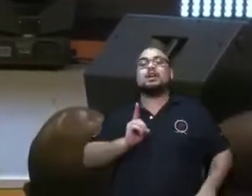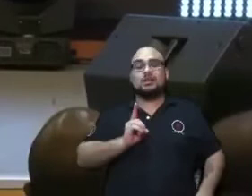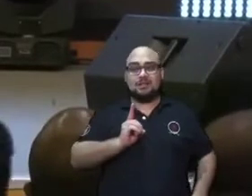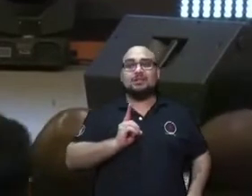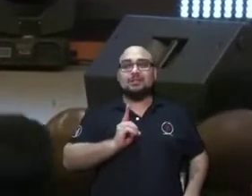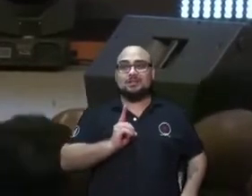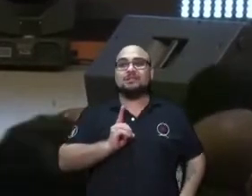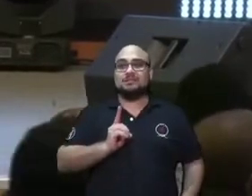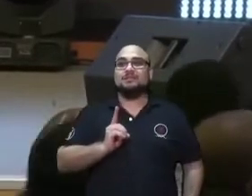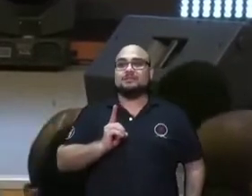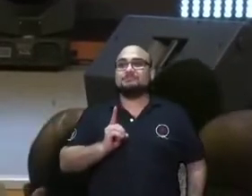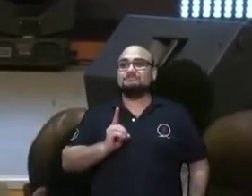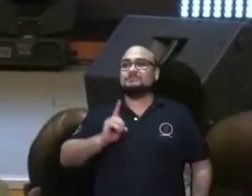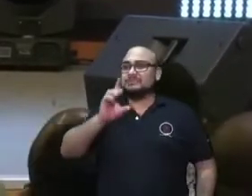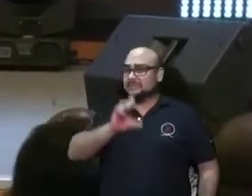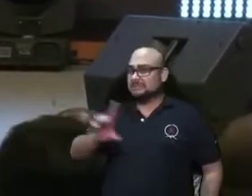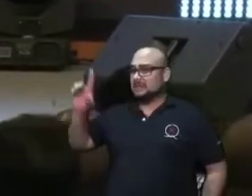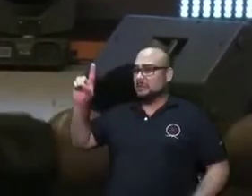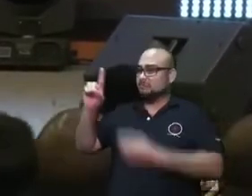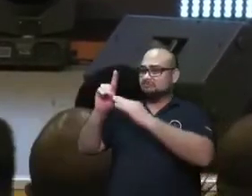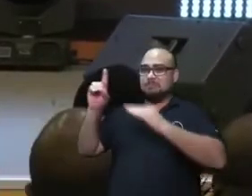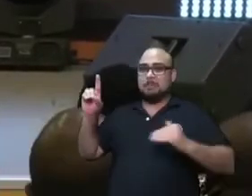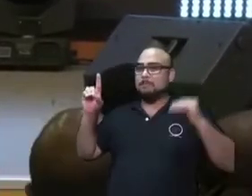Tu és maior do que Moisés.